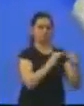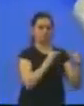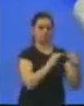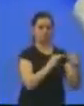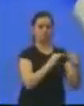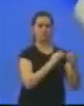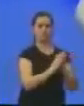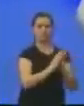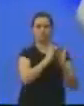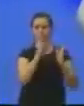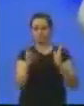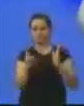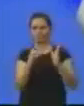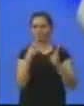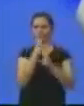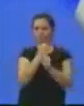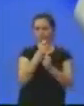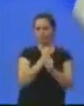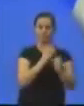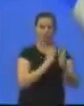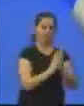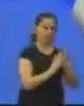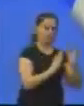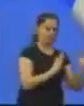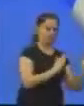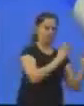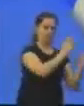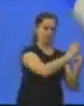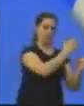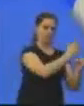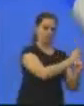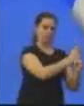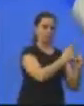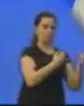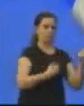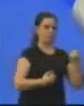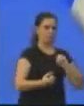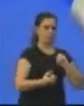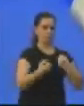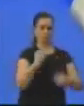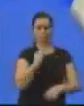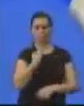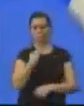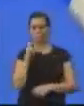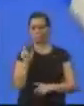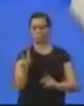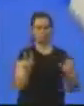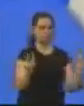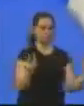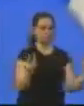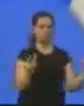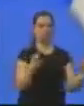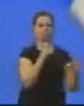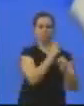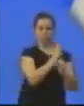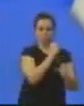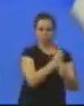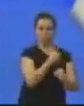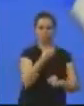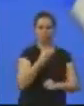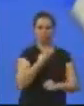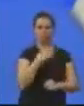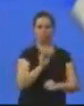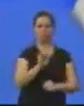limite pela direita, calculei o limite pela esquerda, deu o mesmo valor. E aí eu calculo o valor